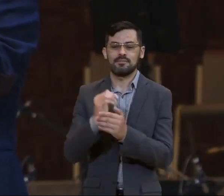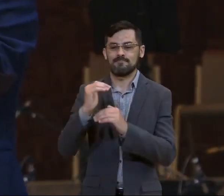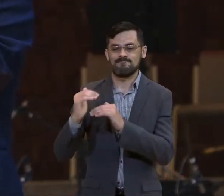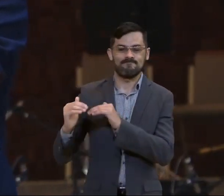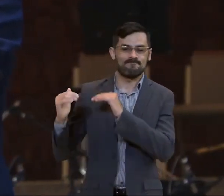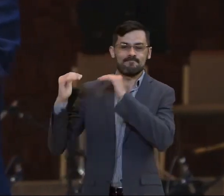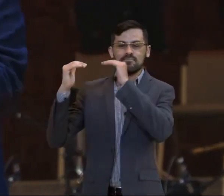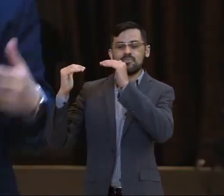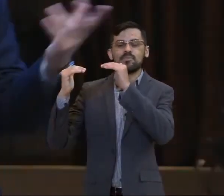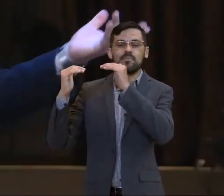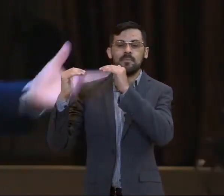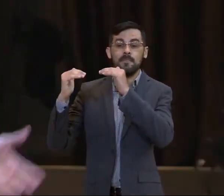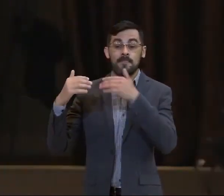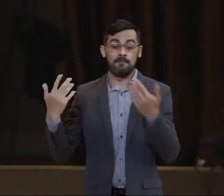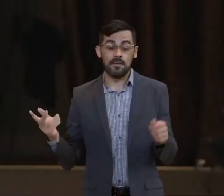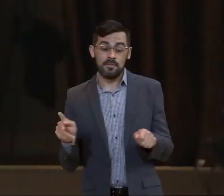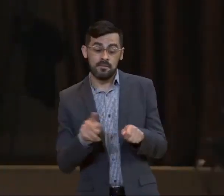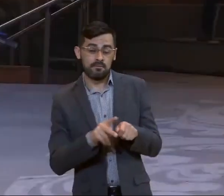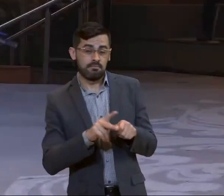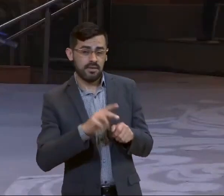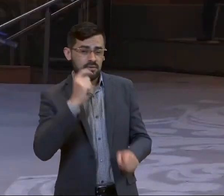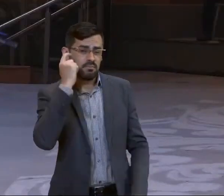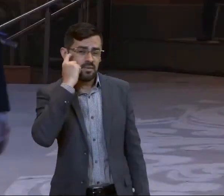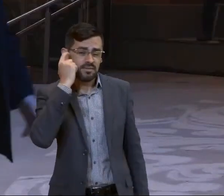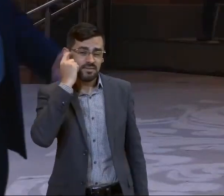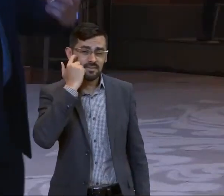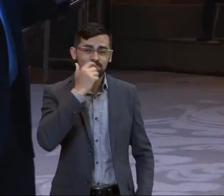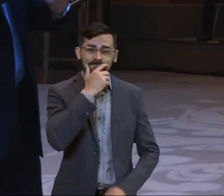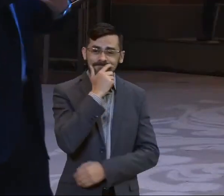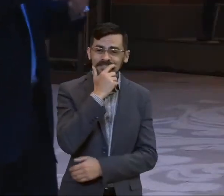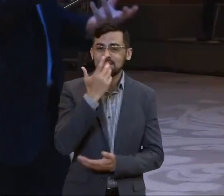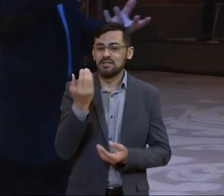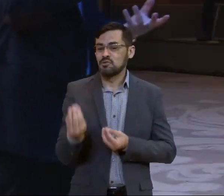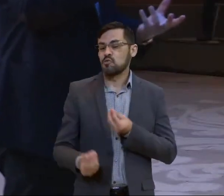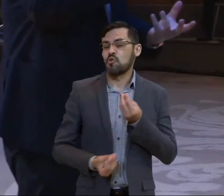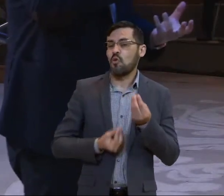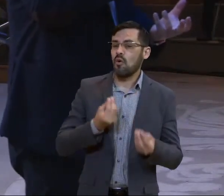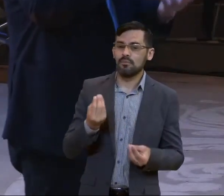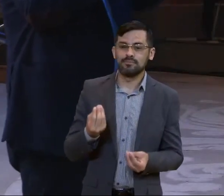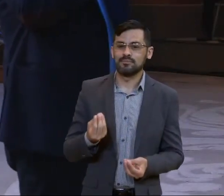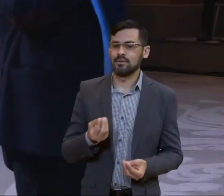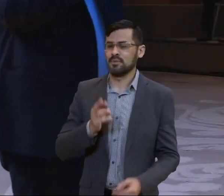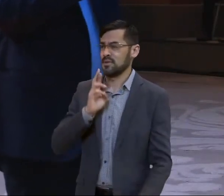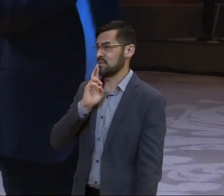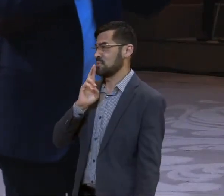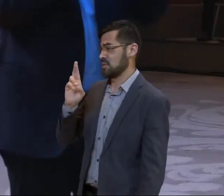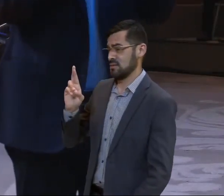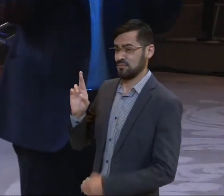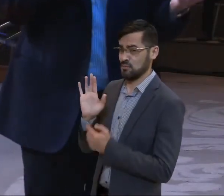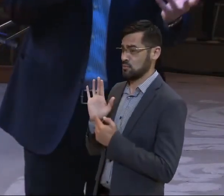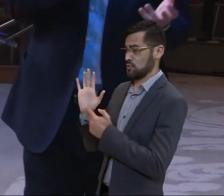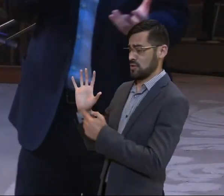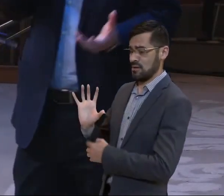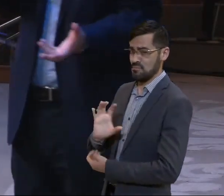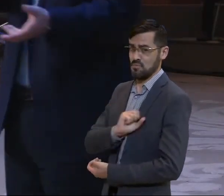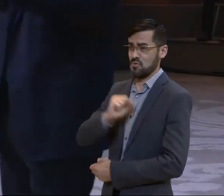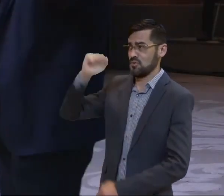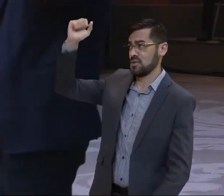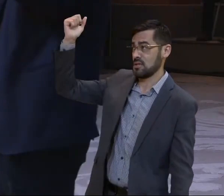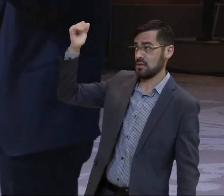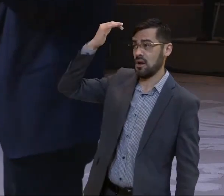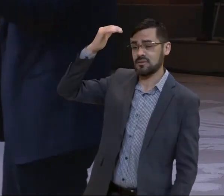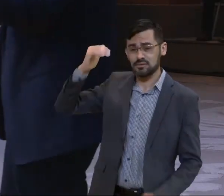vence. E quando Pedro está pensando nisso, eu acho que ele está dizendo: como é que eu não vou responder com amor, com graça,